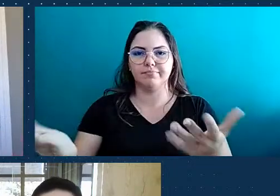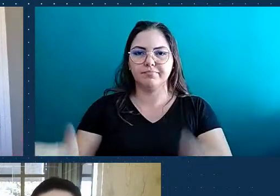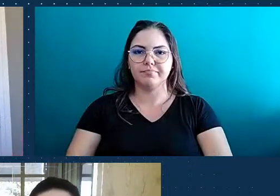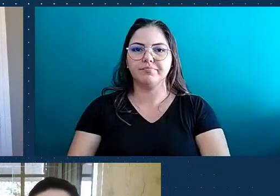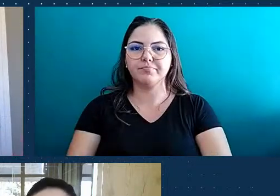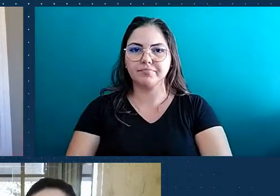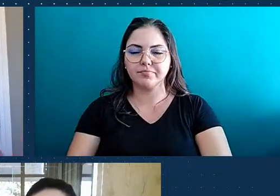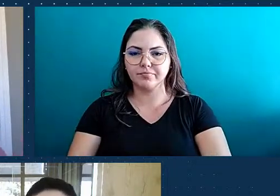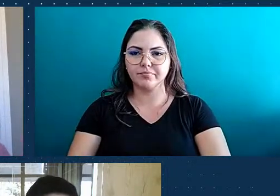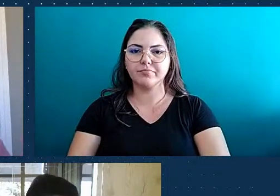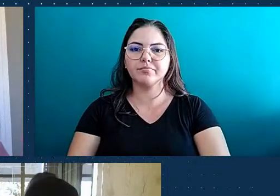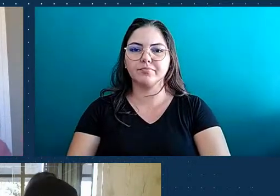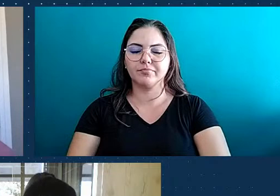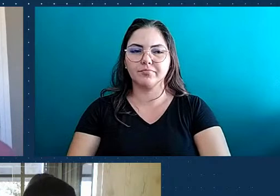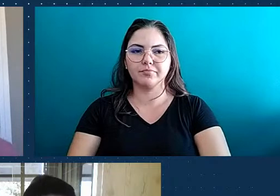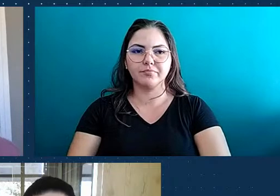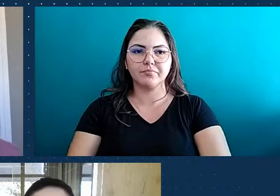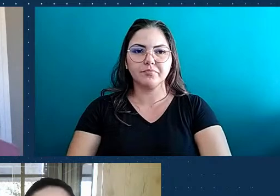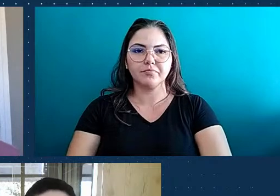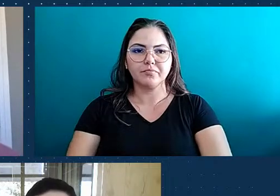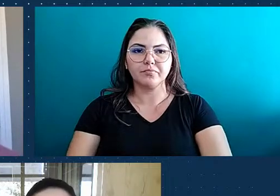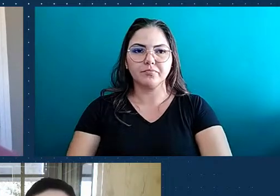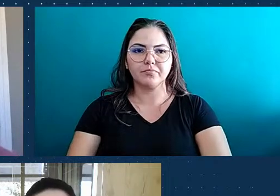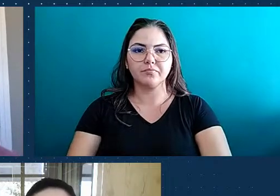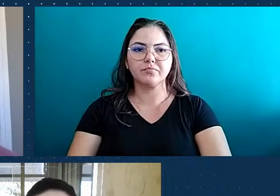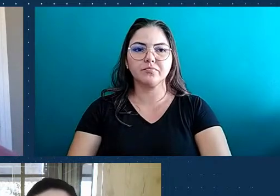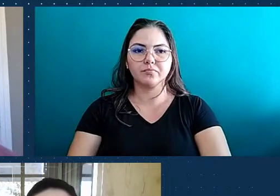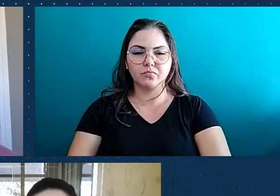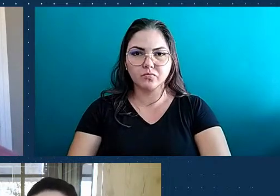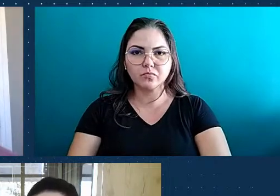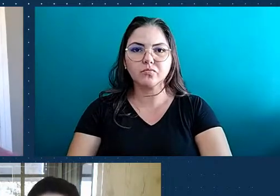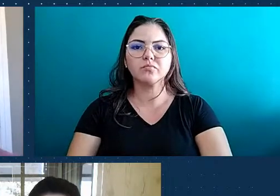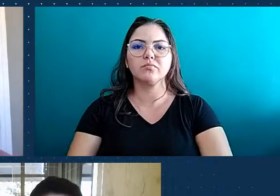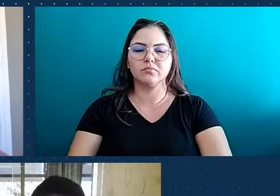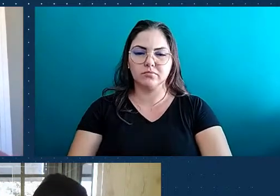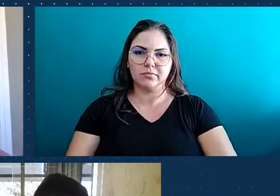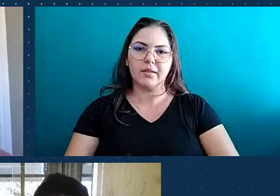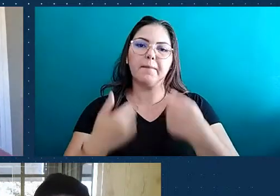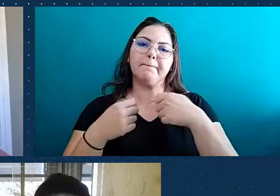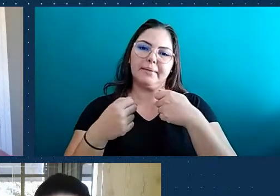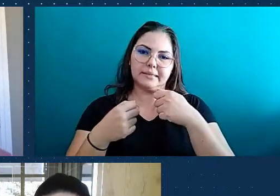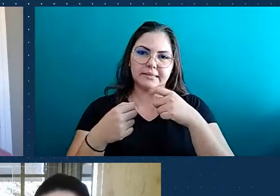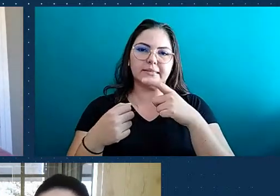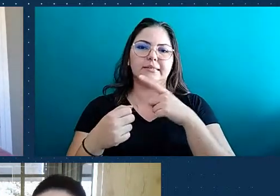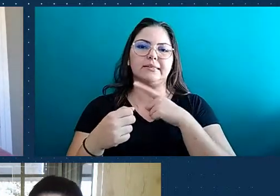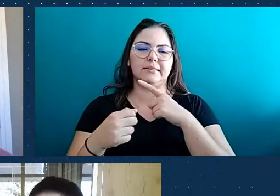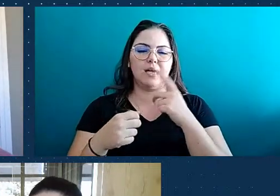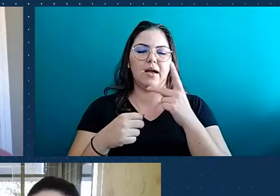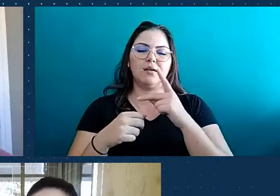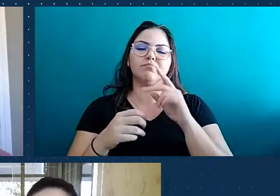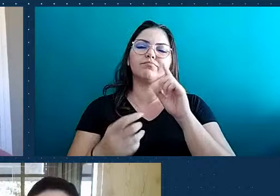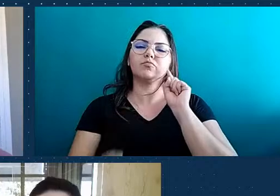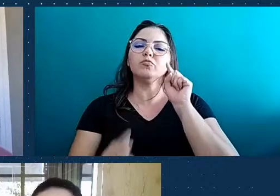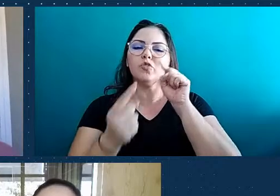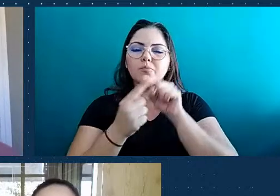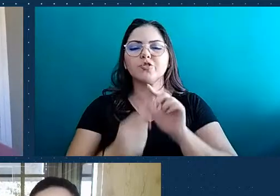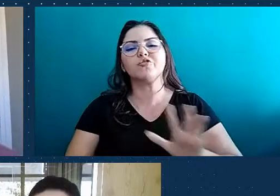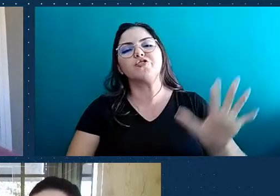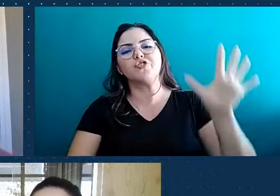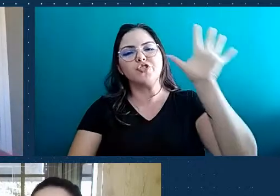professor? Está sempre tentando alinhar a delimitação do tema com o objetivo geral, o objetivo, a questão geral também.